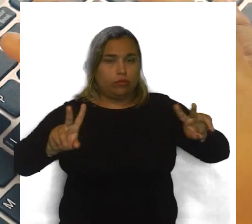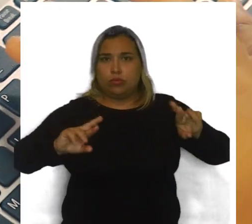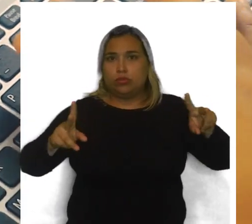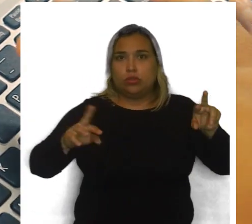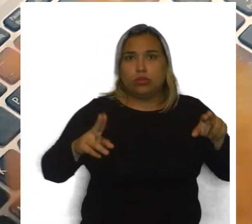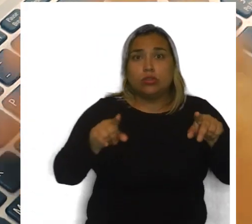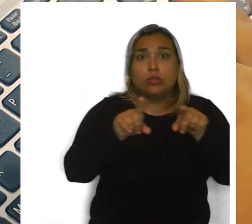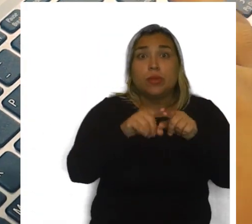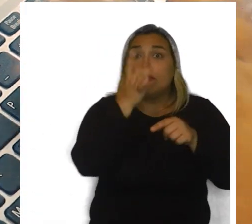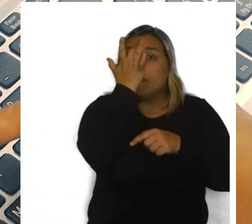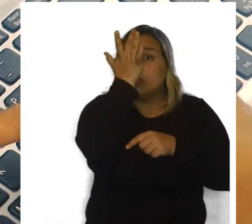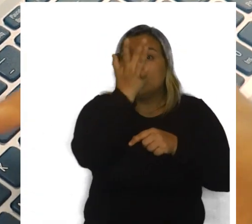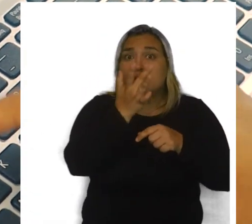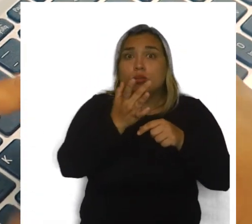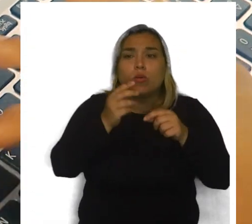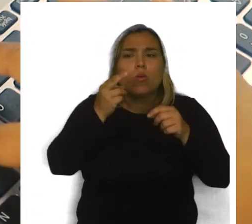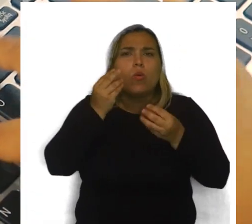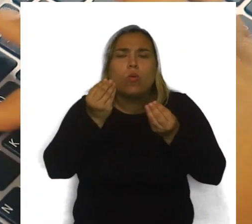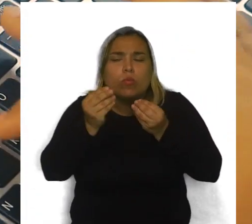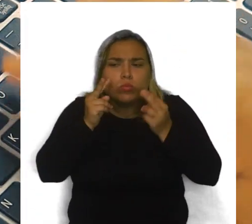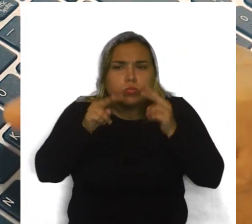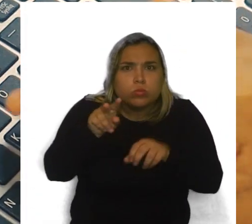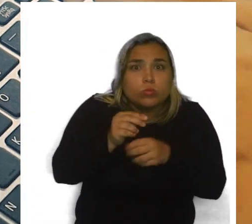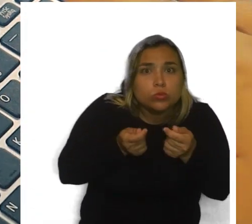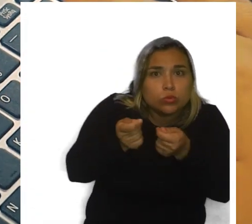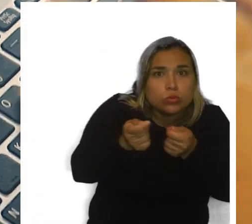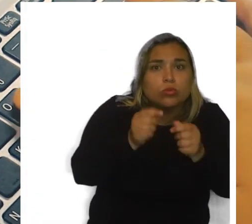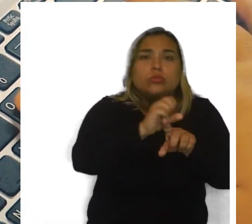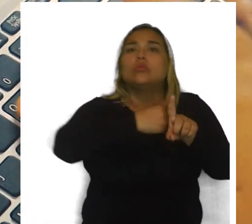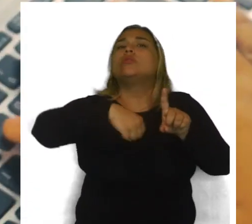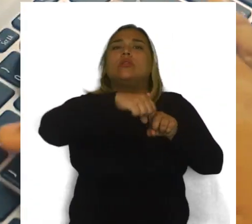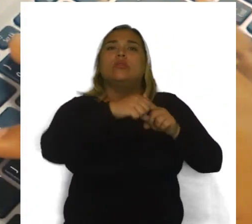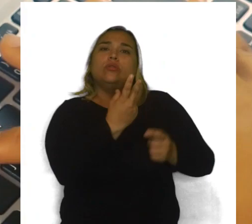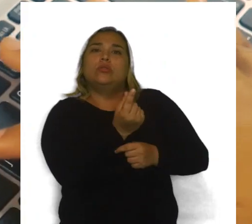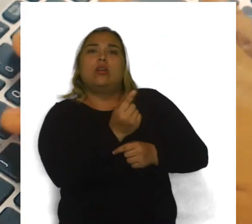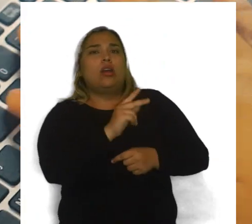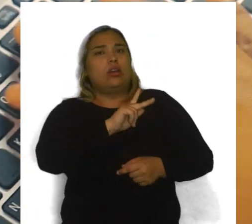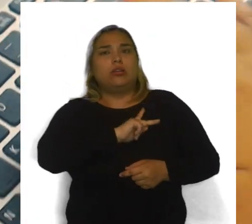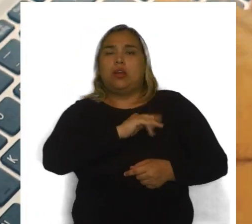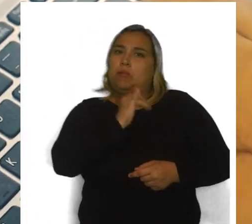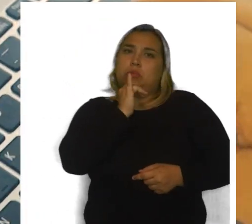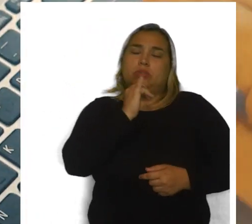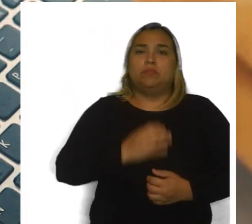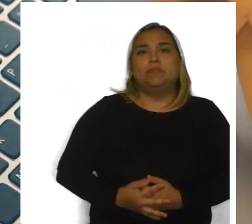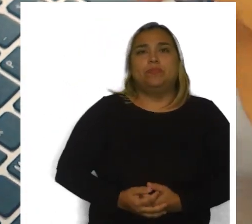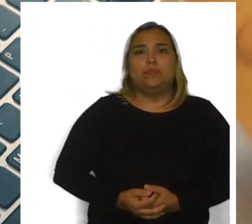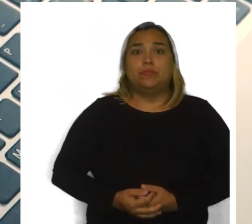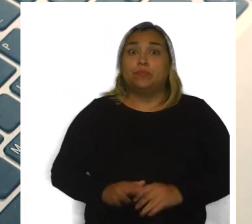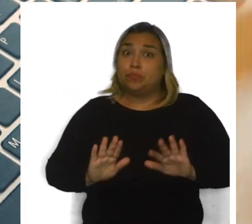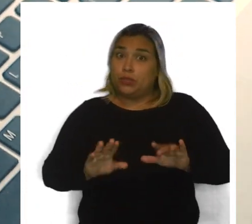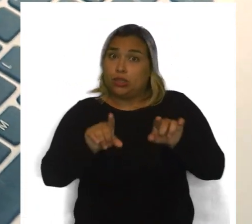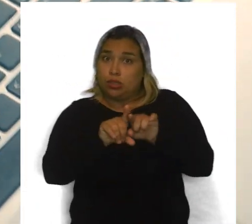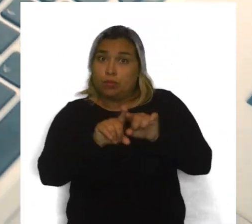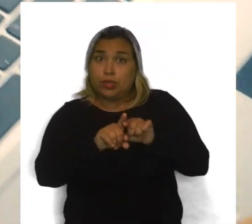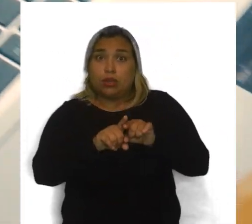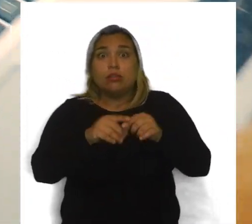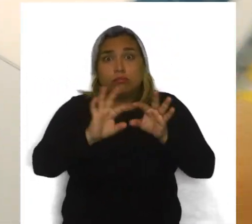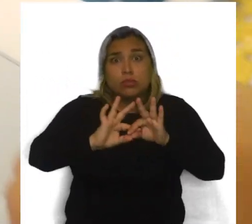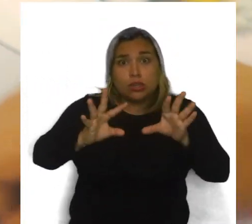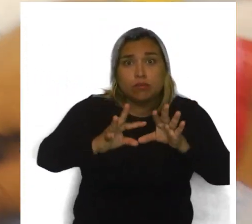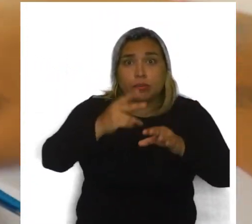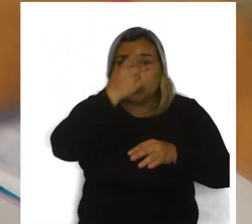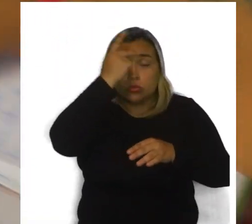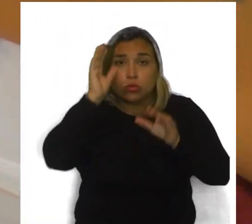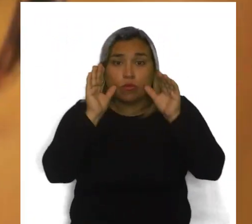diferentes e facilitam o monitoramento e controle social das contas públicas, por exemplo. Além disso, permitem que o